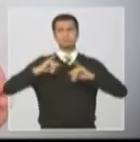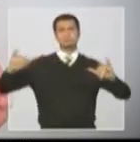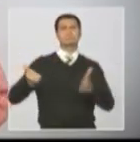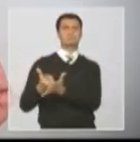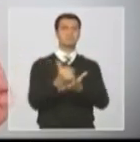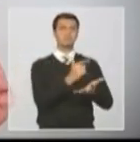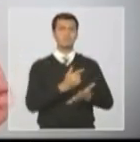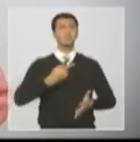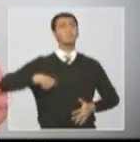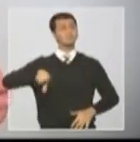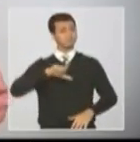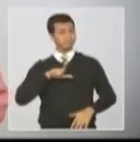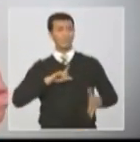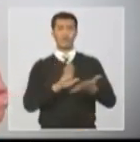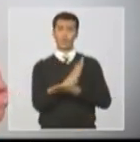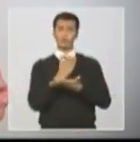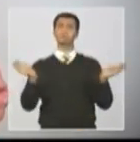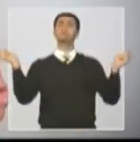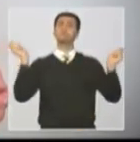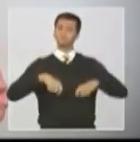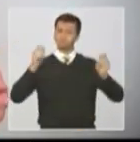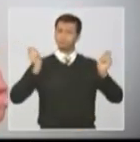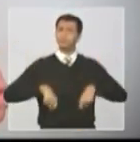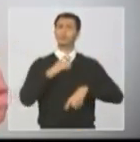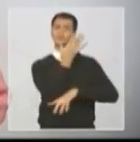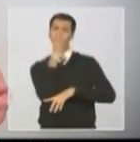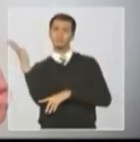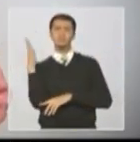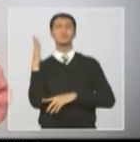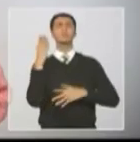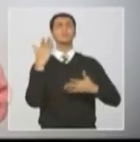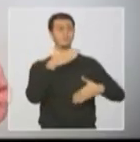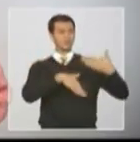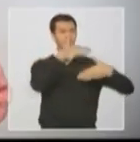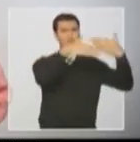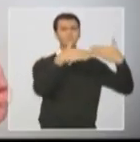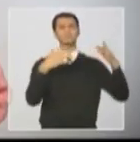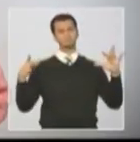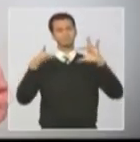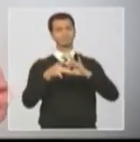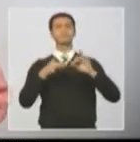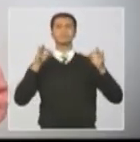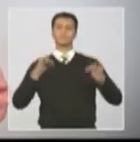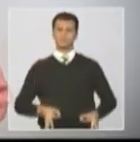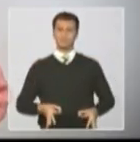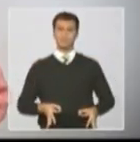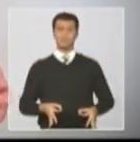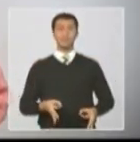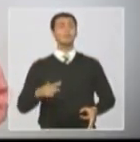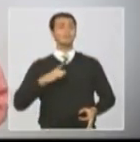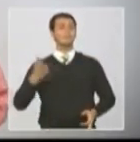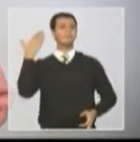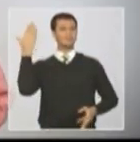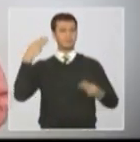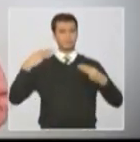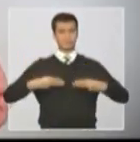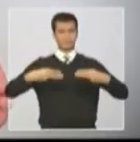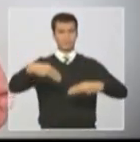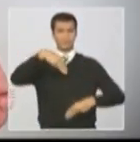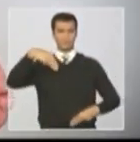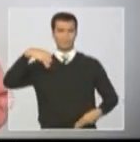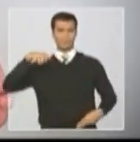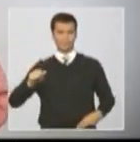no Brasil, temos vários exemplos de que é possível usufruir do crescimento econômico e sustentabilidade. A campanha Saca um